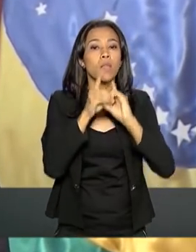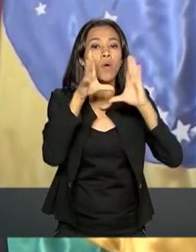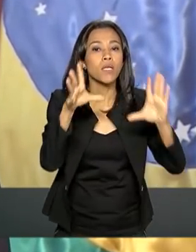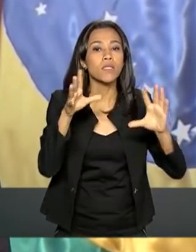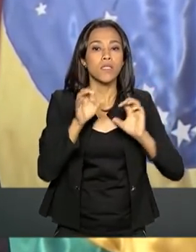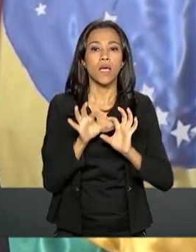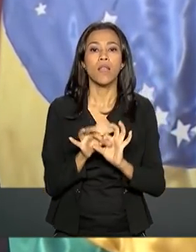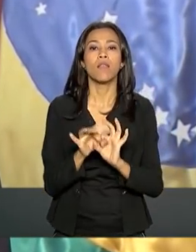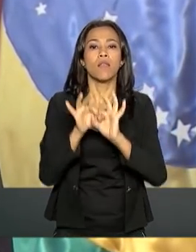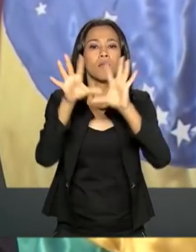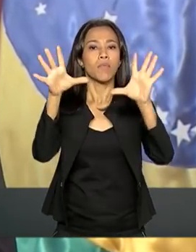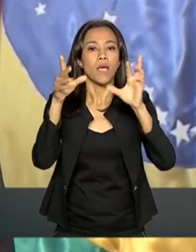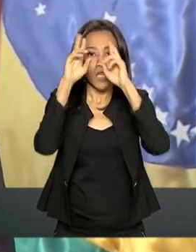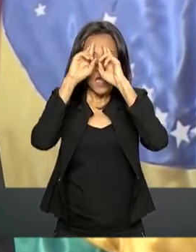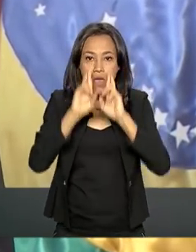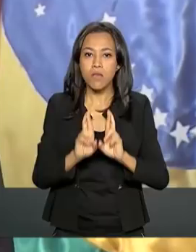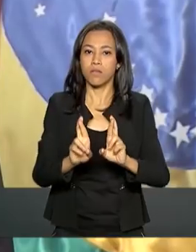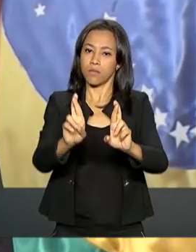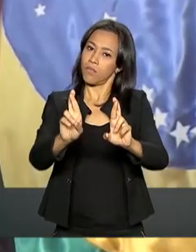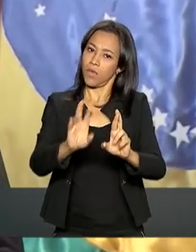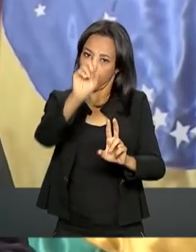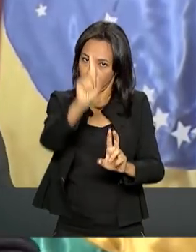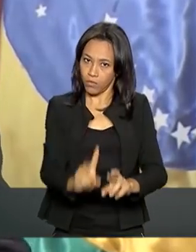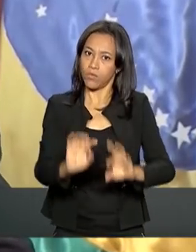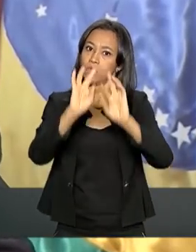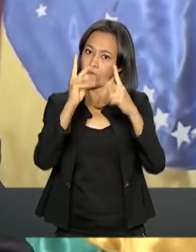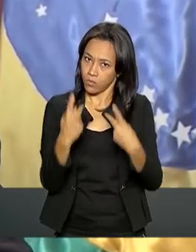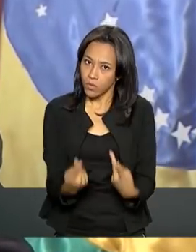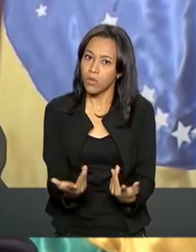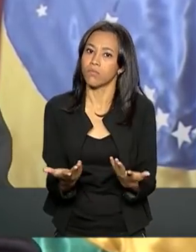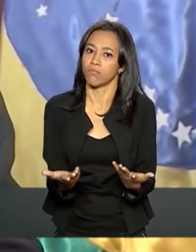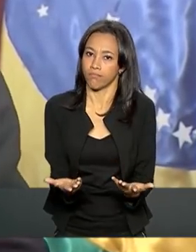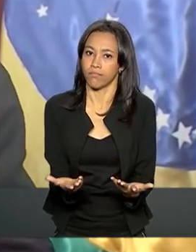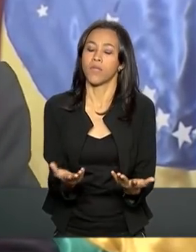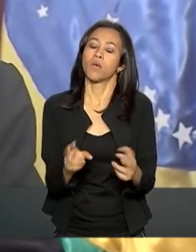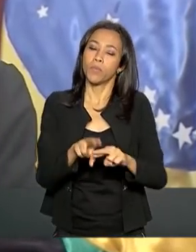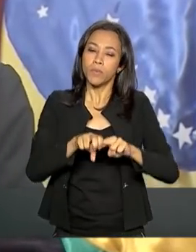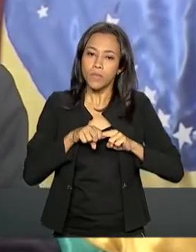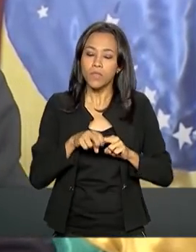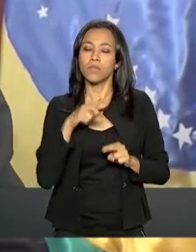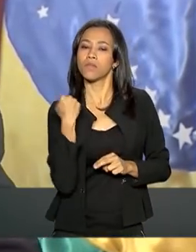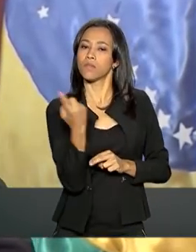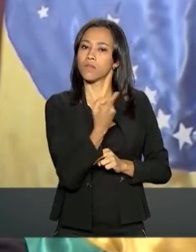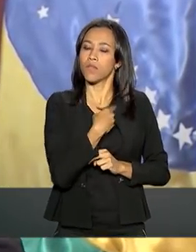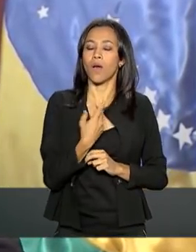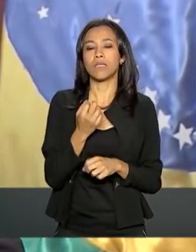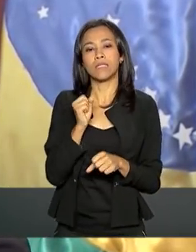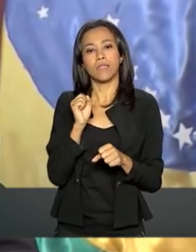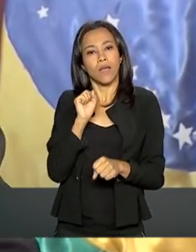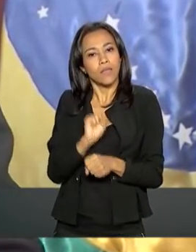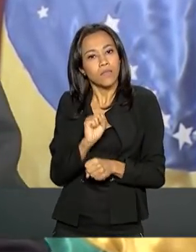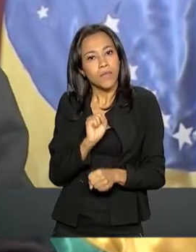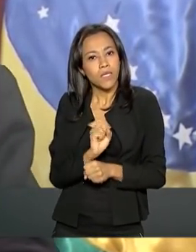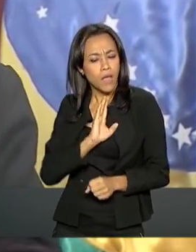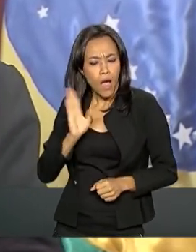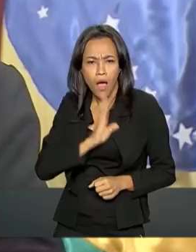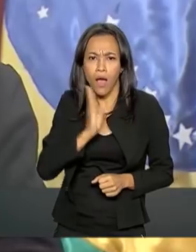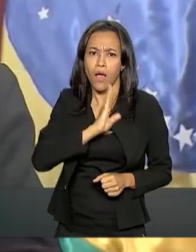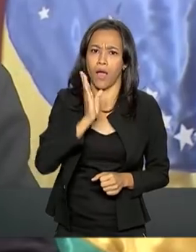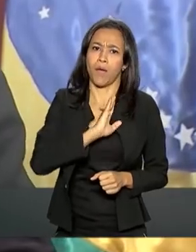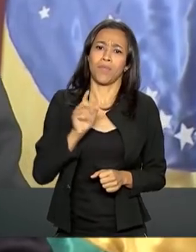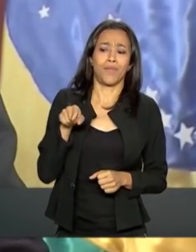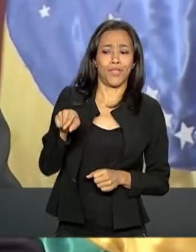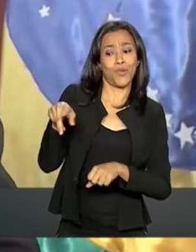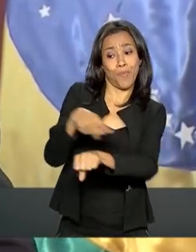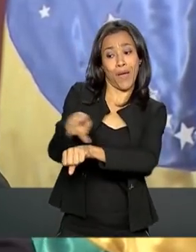as liberdades e com o respeito aos direitos humanos. E por esta razão, esperamos que, muito rápido, a Venezuela